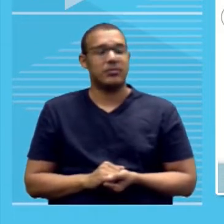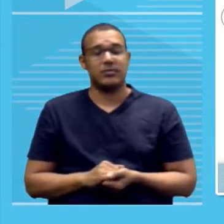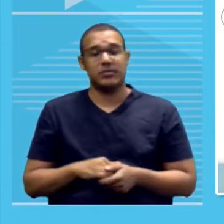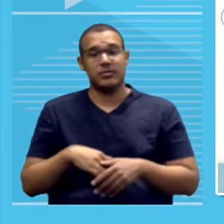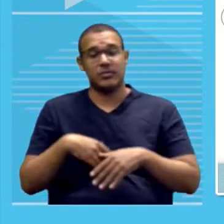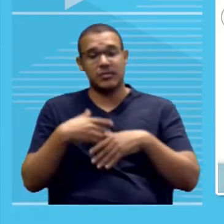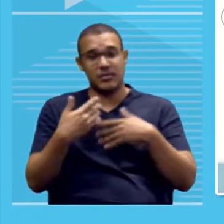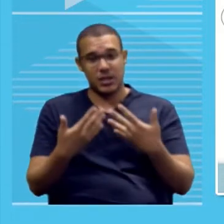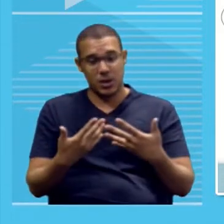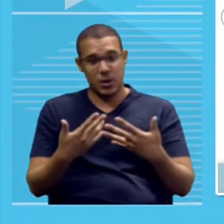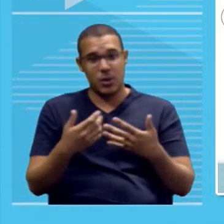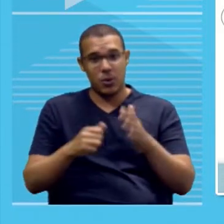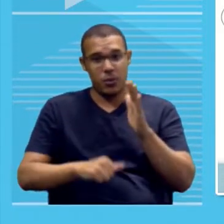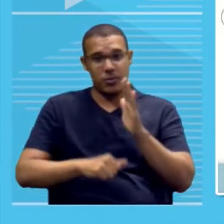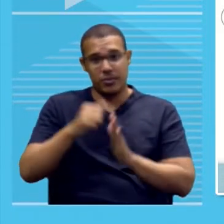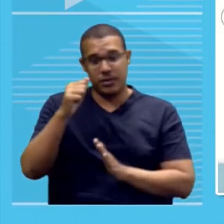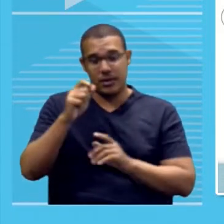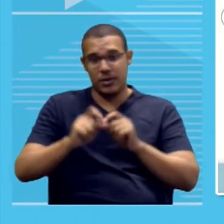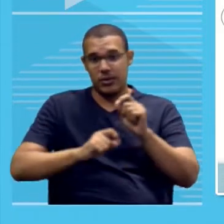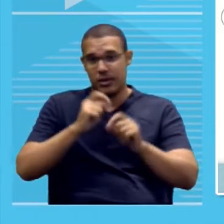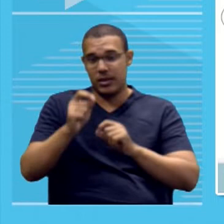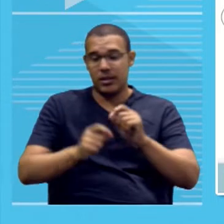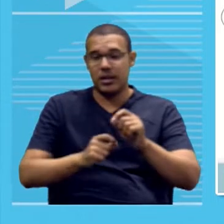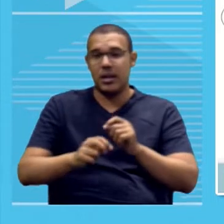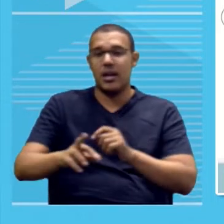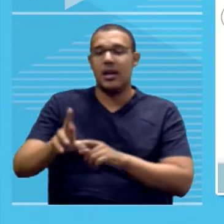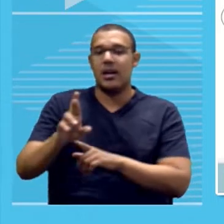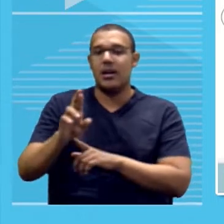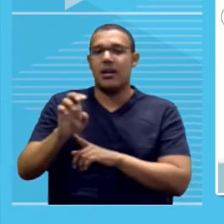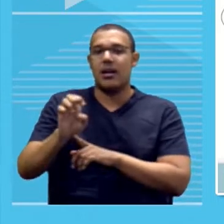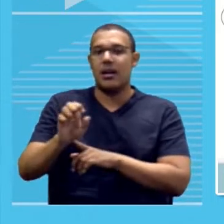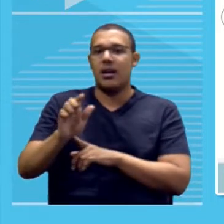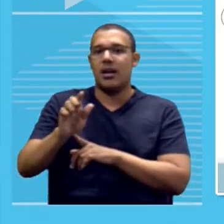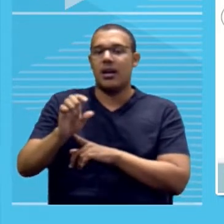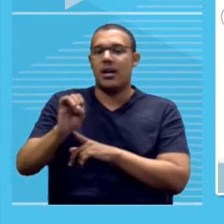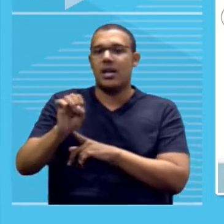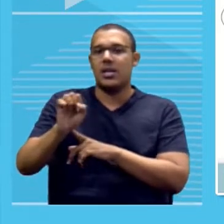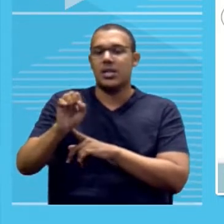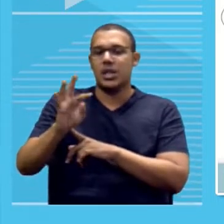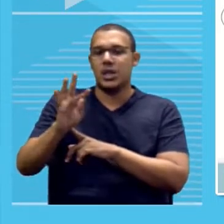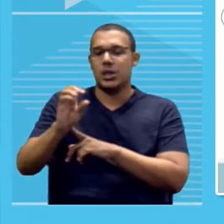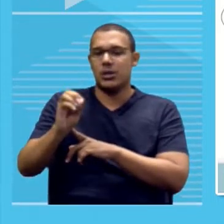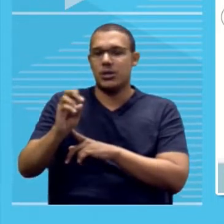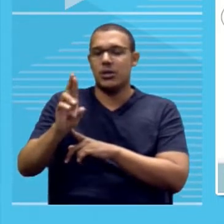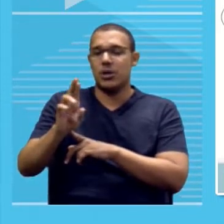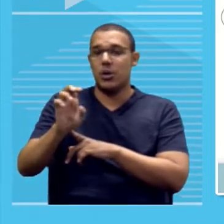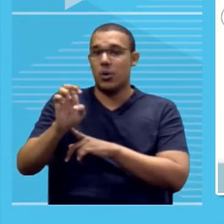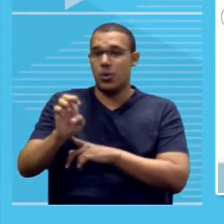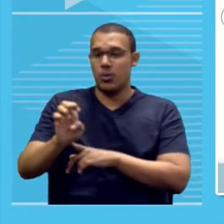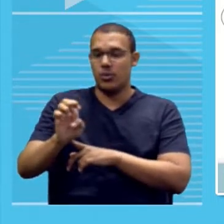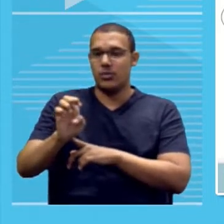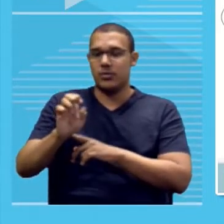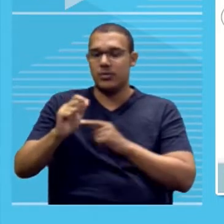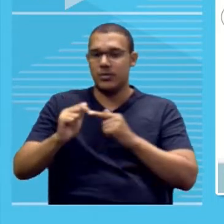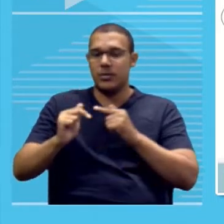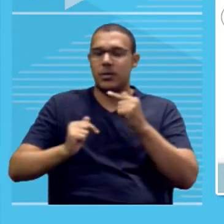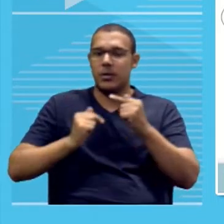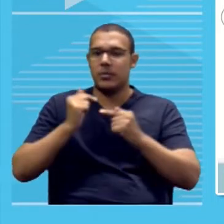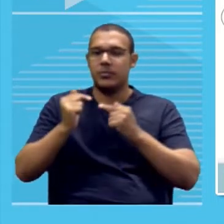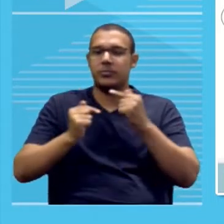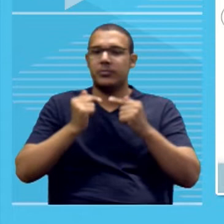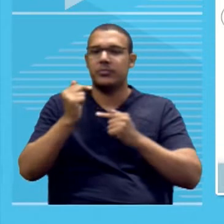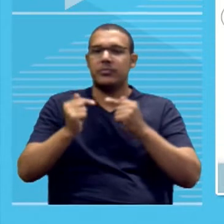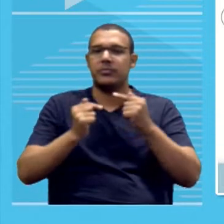Nosso primeiro componente de circuito, deixa eu apresentar para vocês. Acho que algumas pessoas aqui já conhecem esses